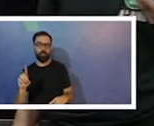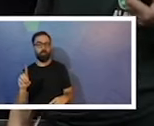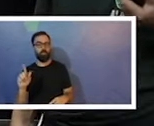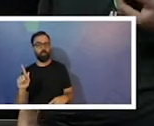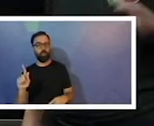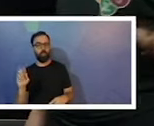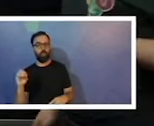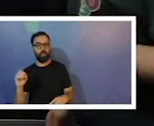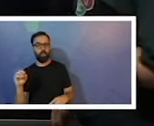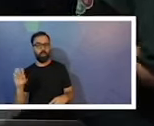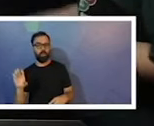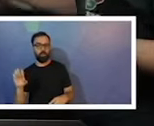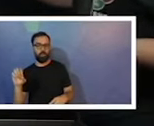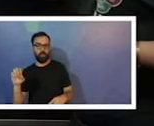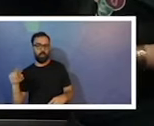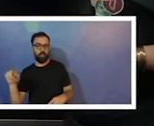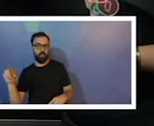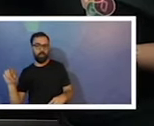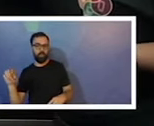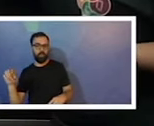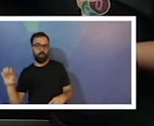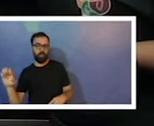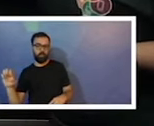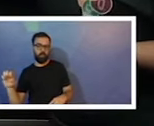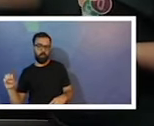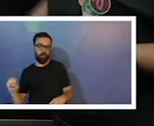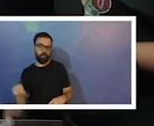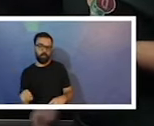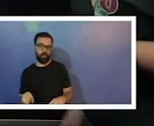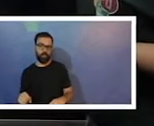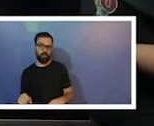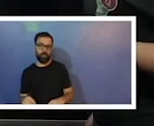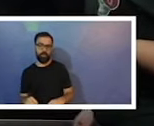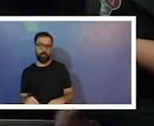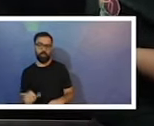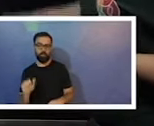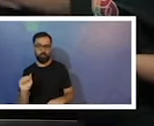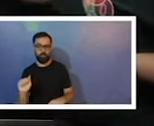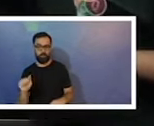as plantações. Letra A,